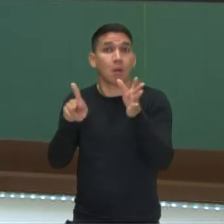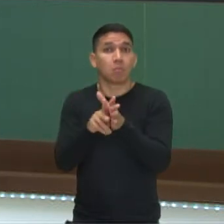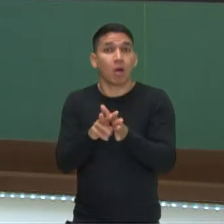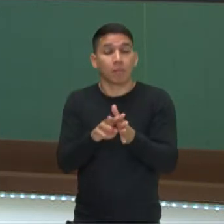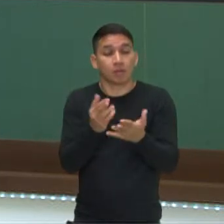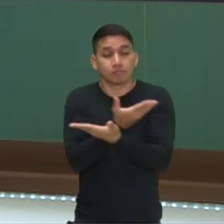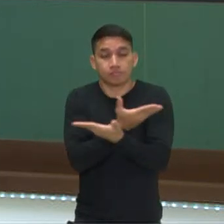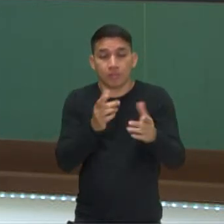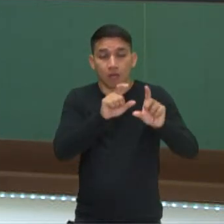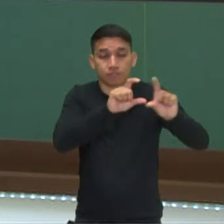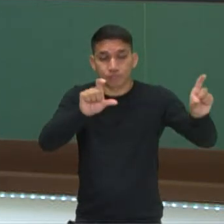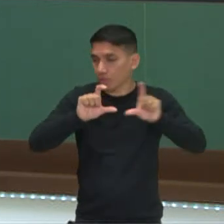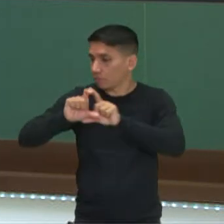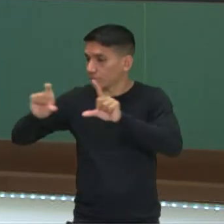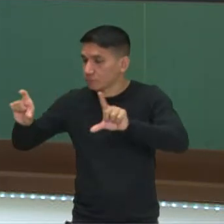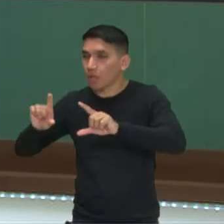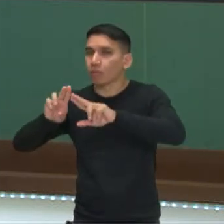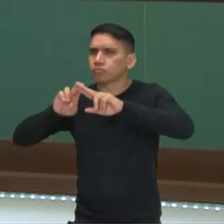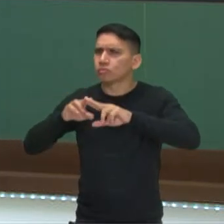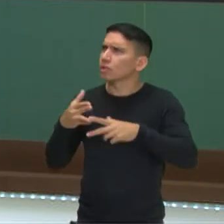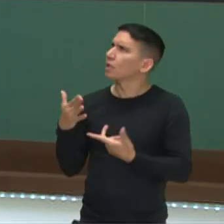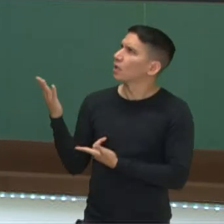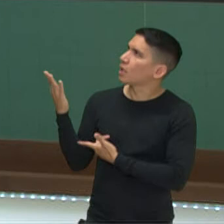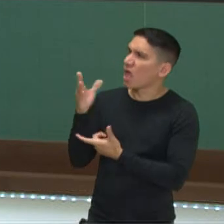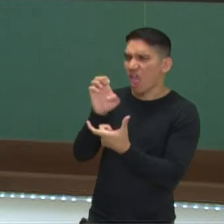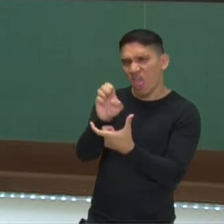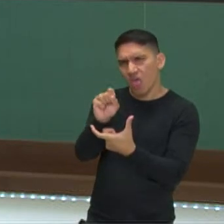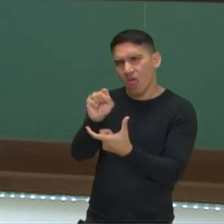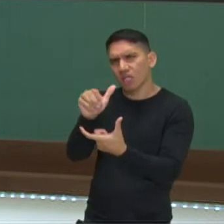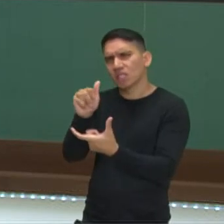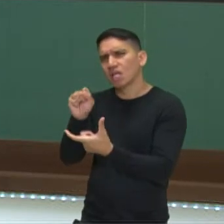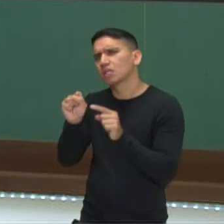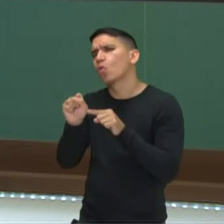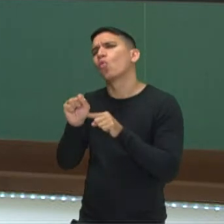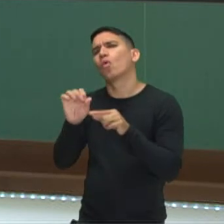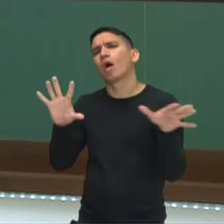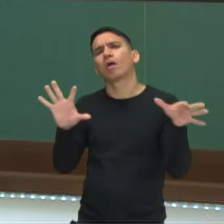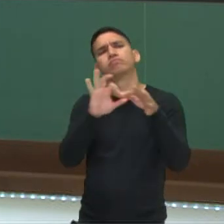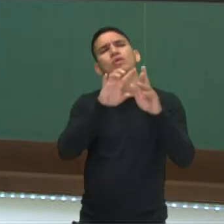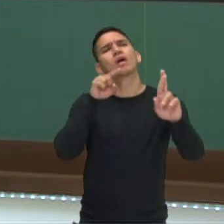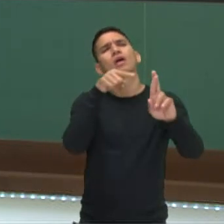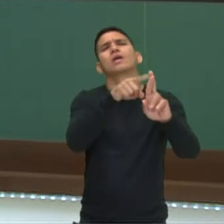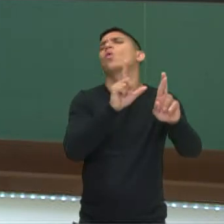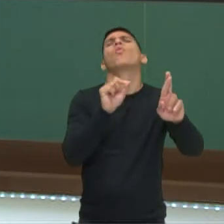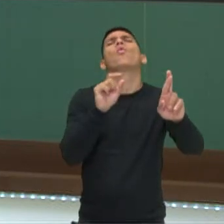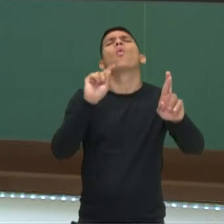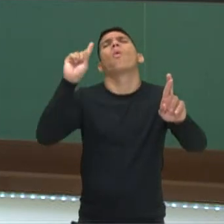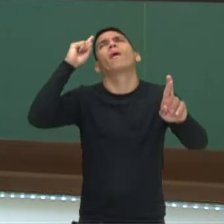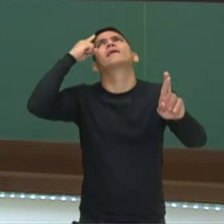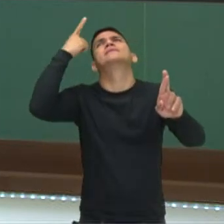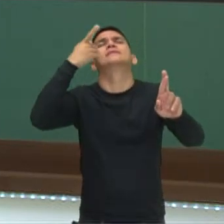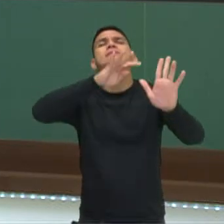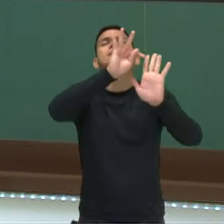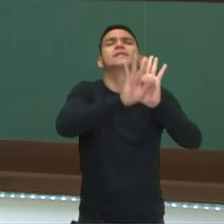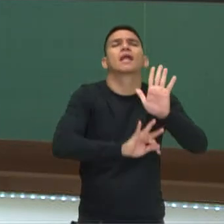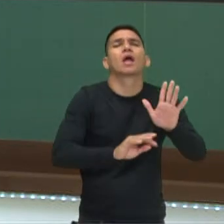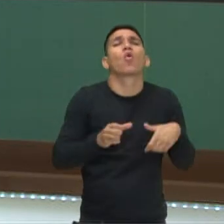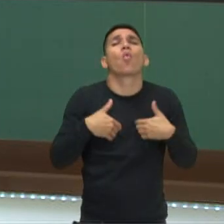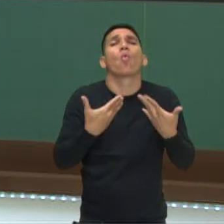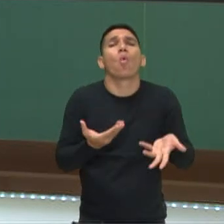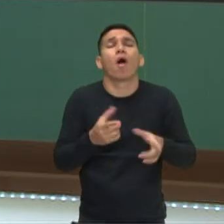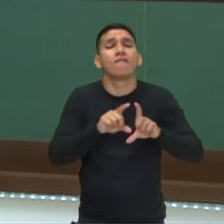as orações. Então, esse pronome essas, ele retoma aqui que ideia, que expressão,